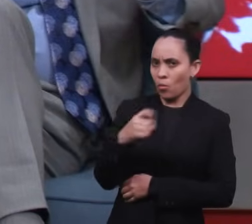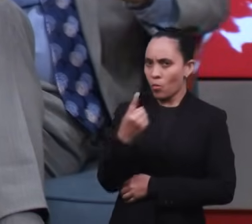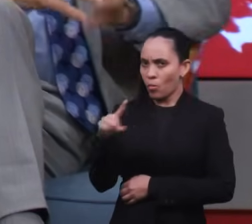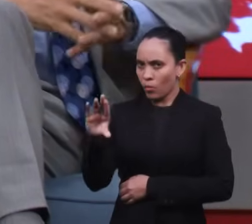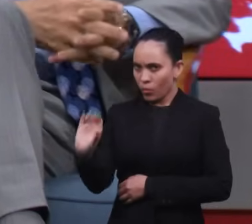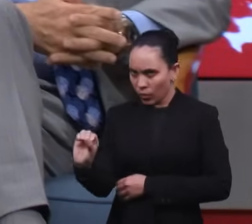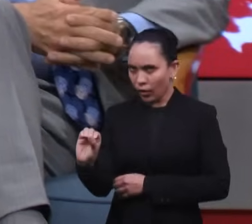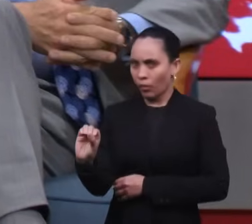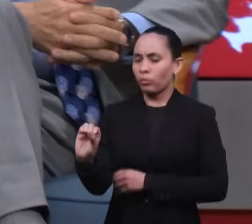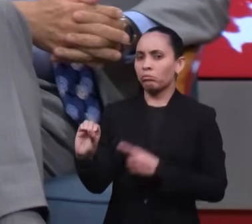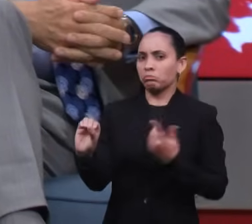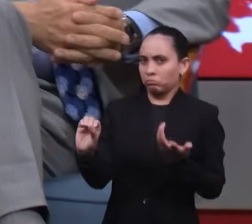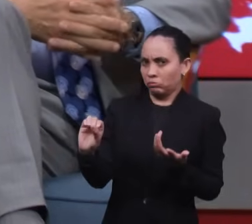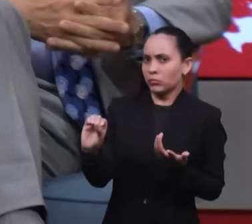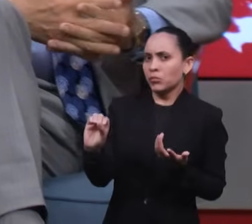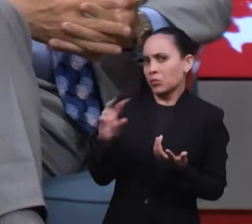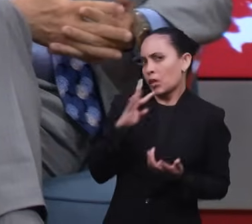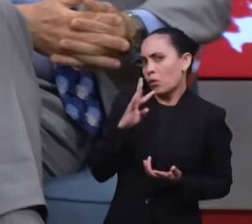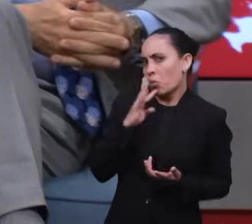ponto mais alto